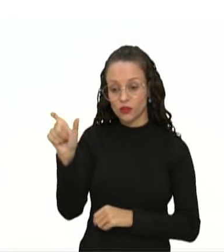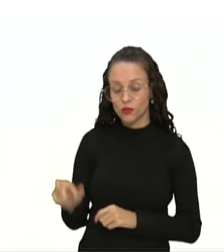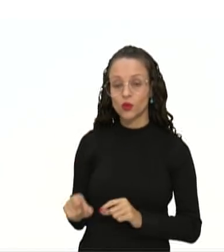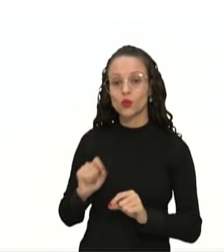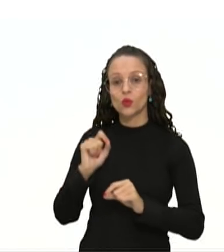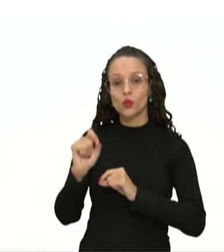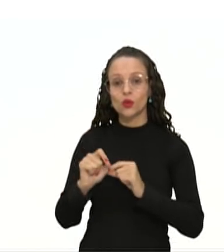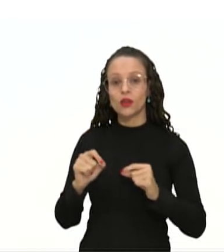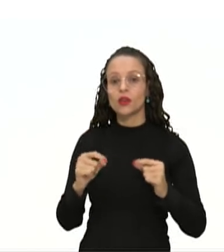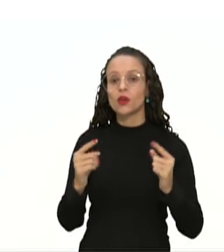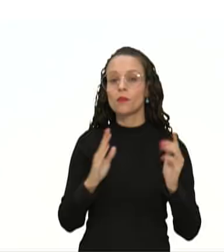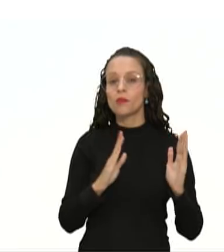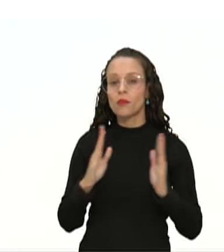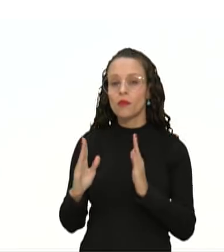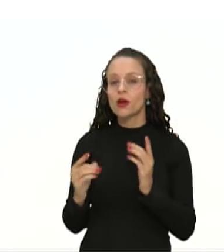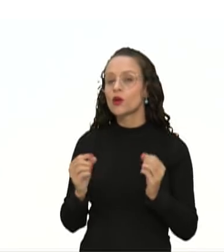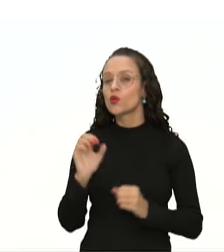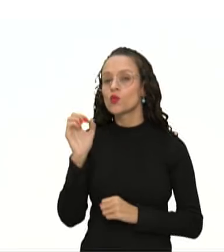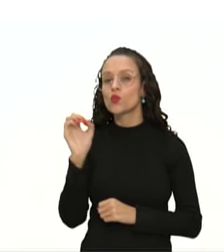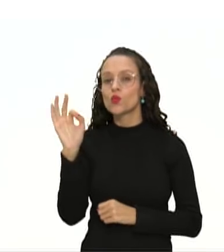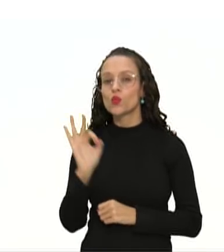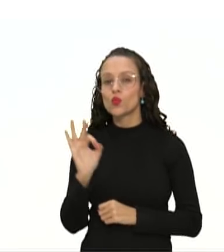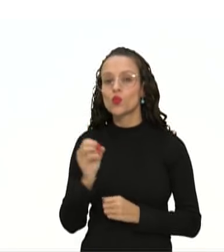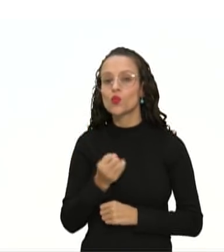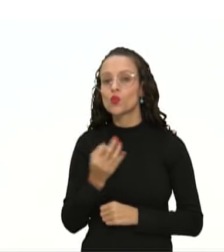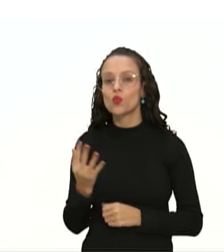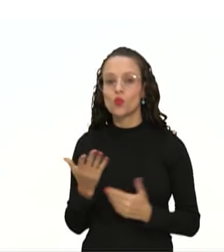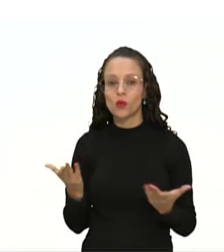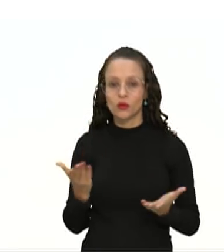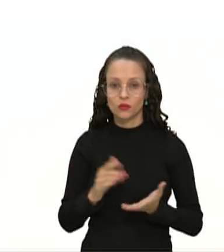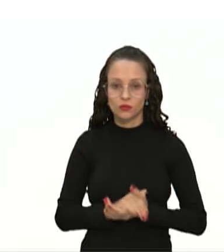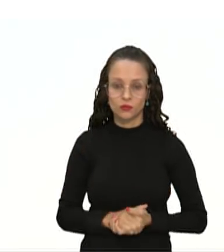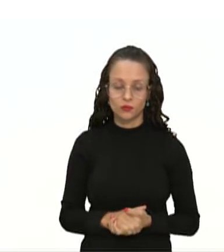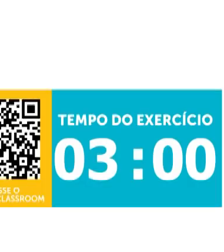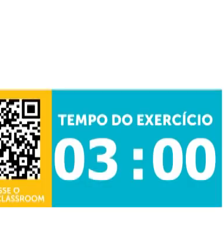ser respectivamente de quanto?